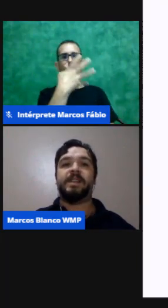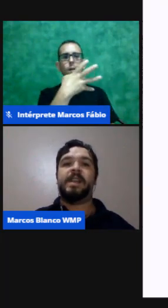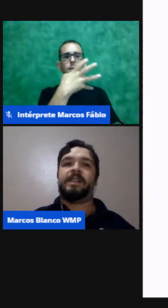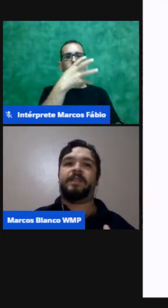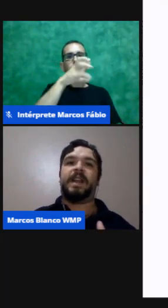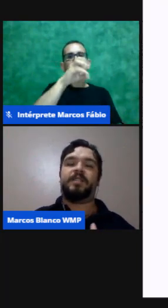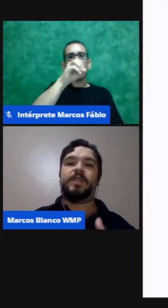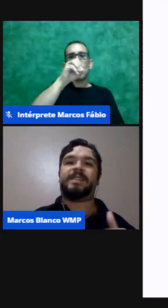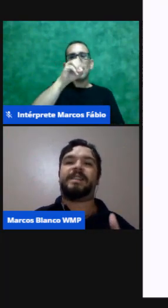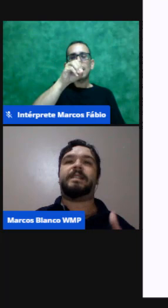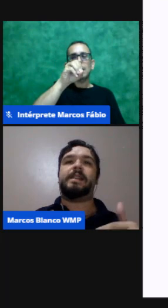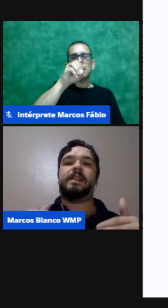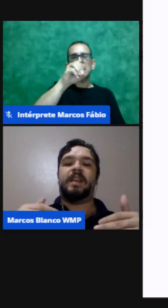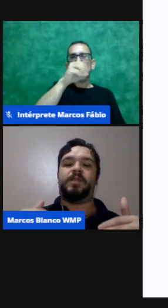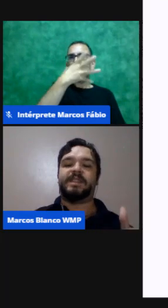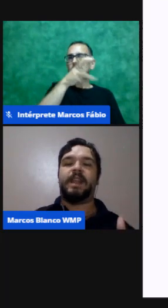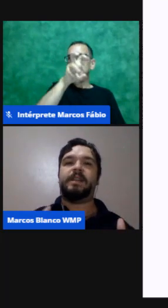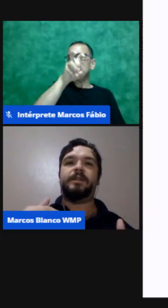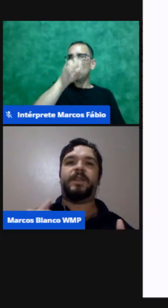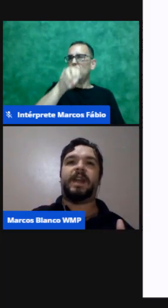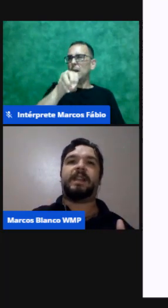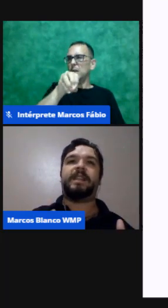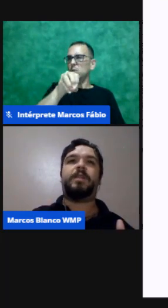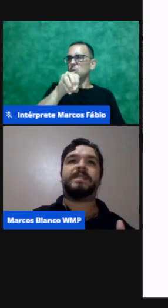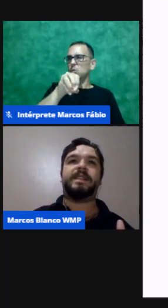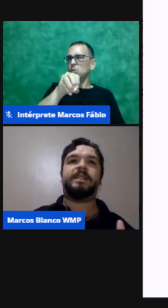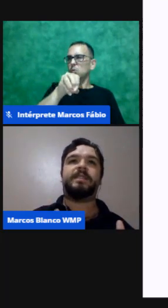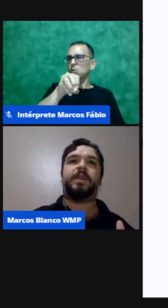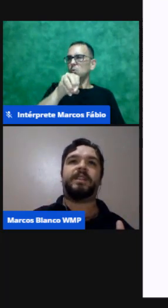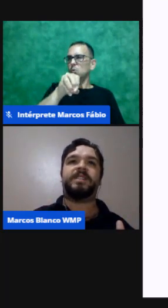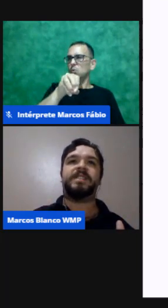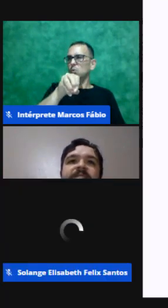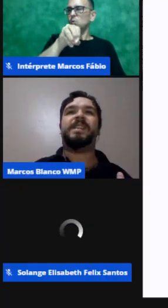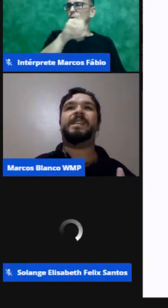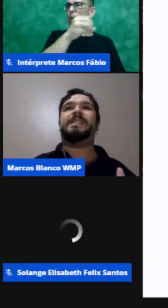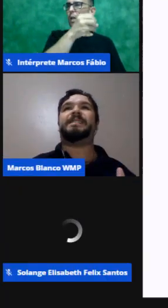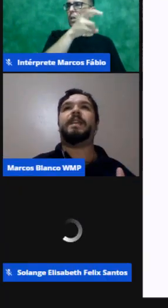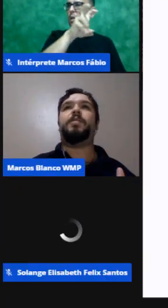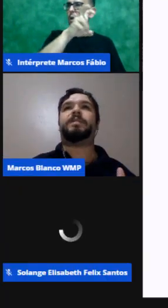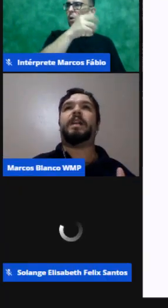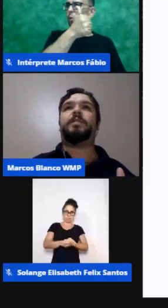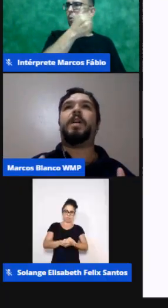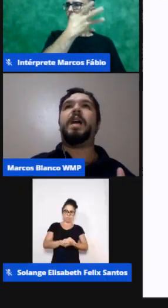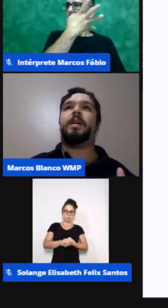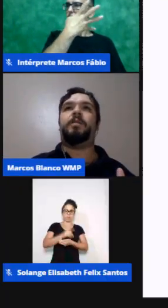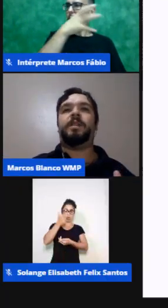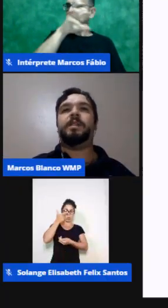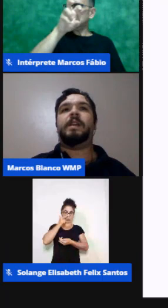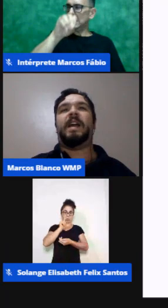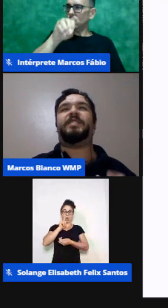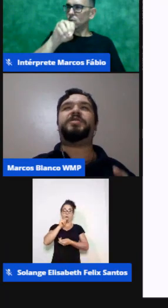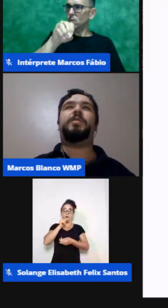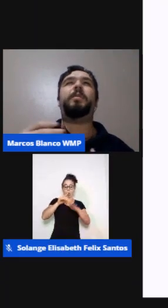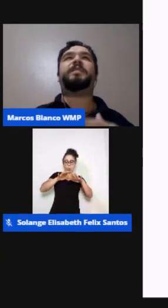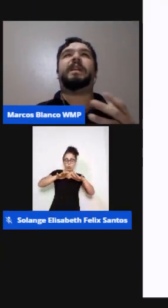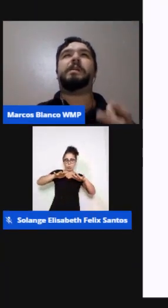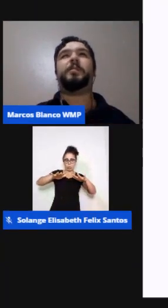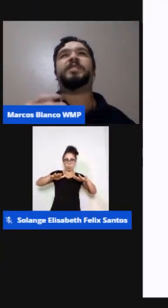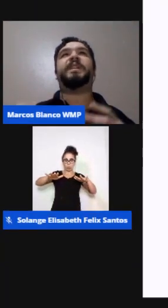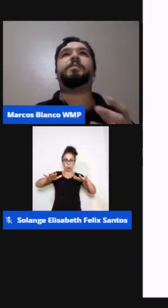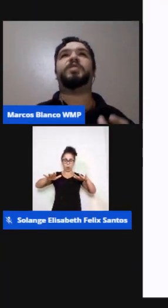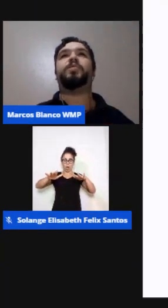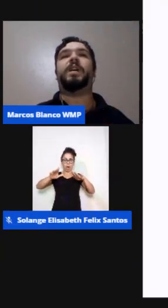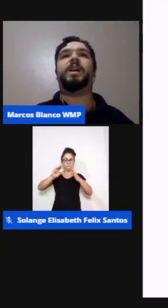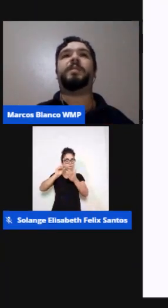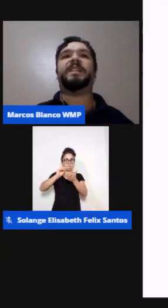ou seja, na verdade, ele consegue ficar até 450 dias sem contato com a água. A gente normalmente